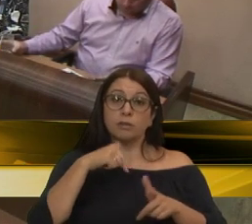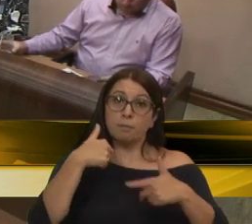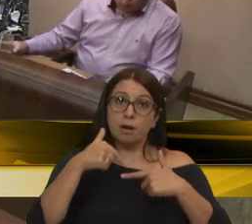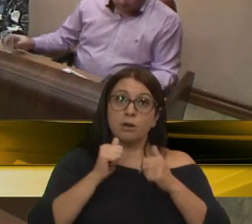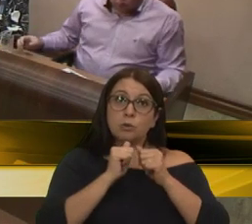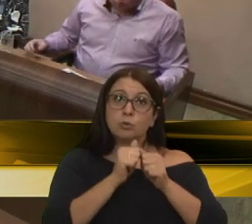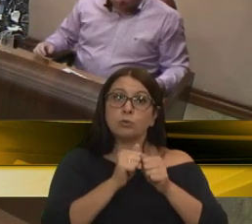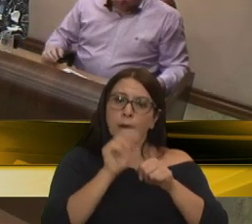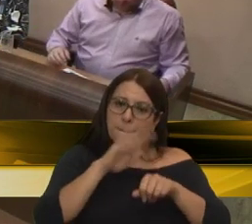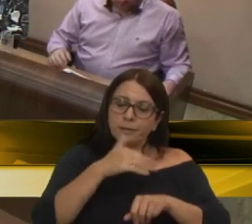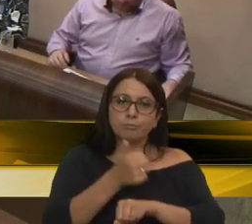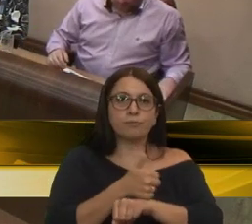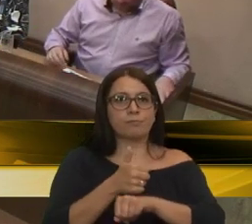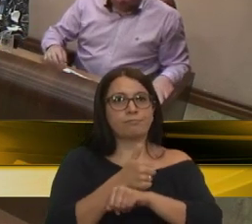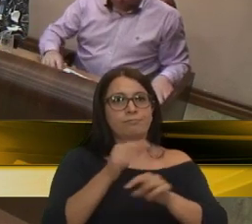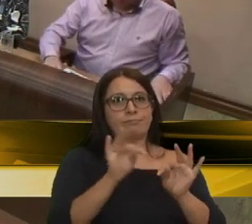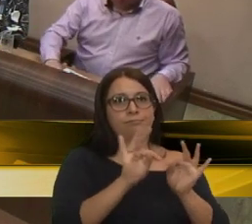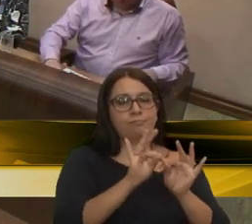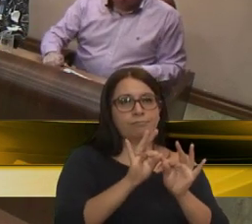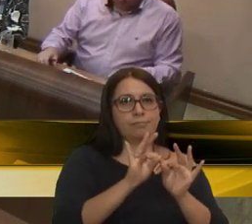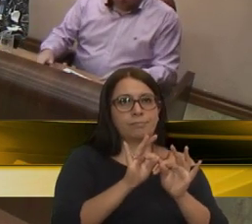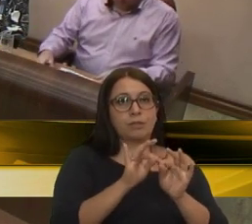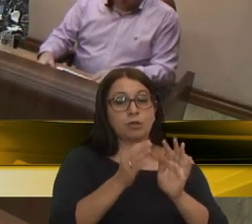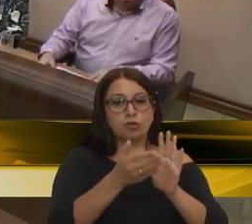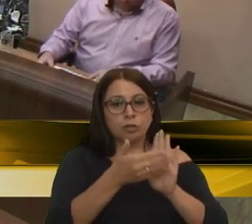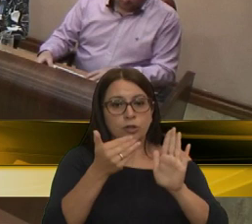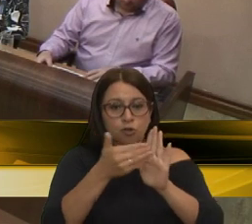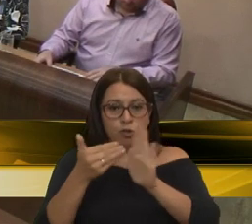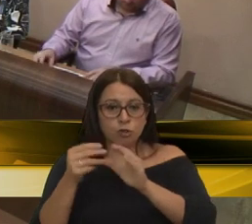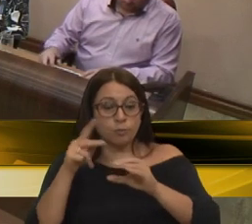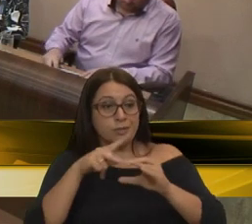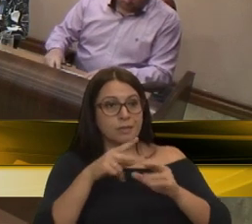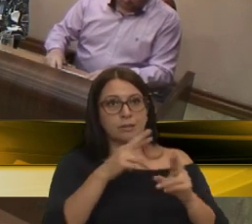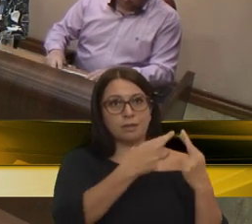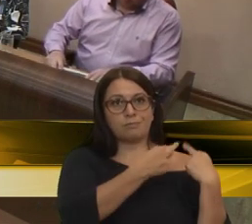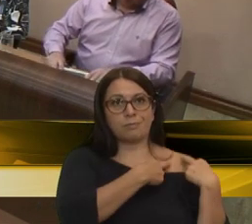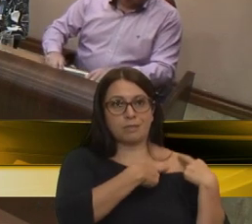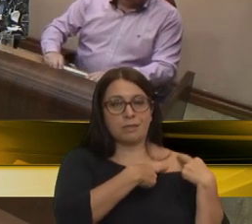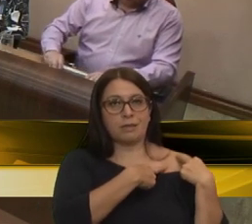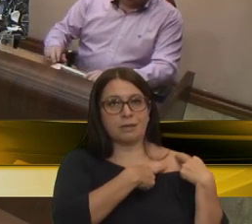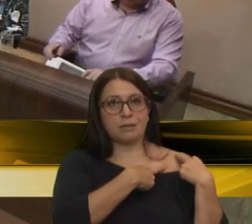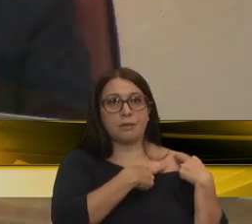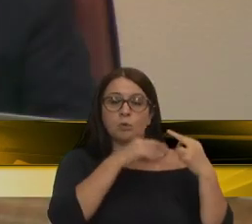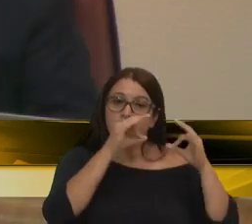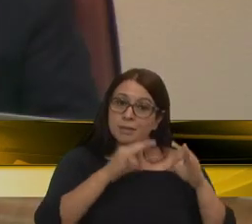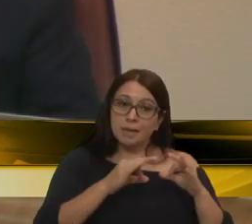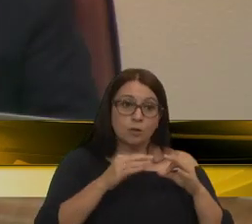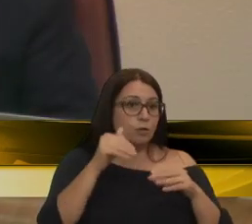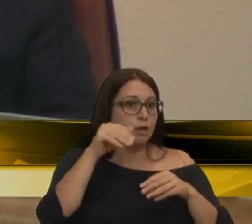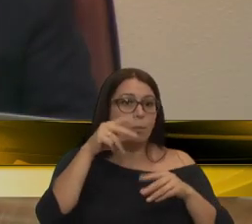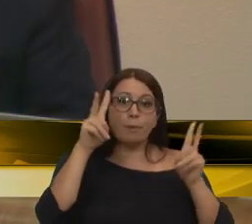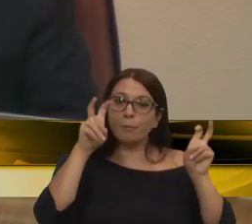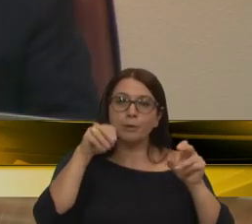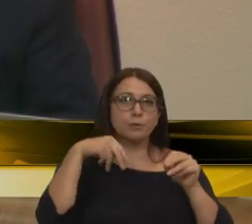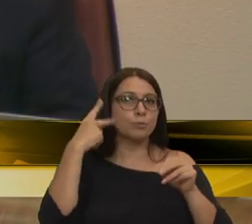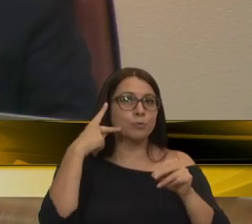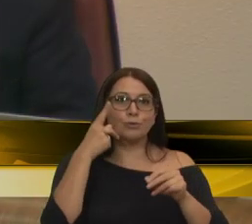maneira mais profissional e técnica, abstraindo dos processos sobre sua responsabilidade e cunho político na atuação.